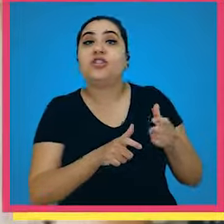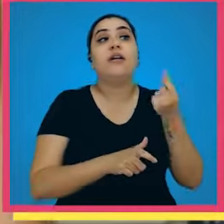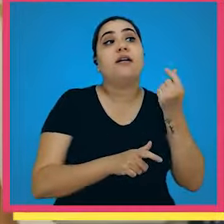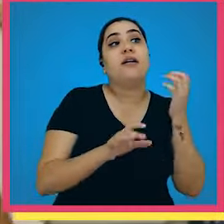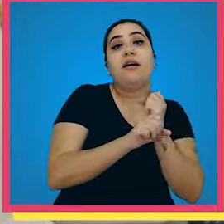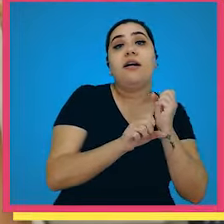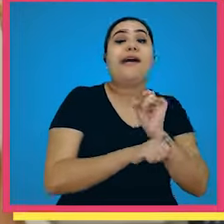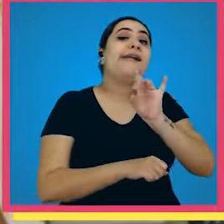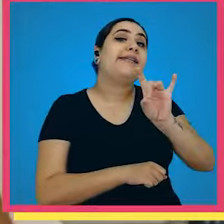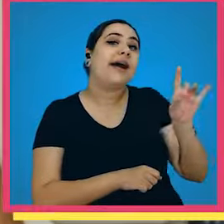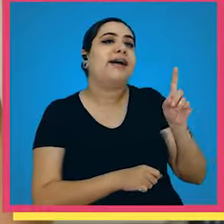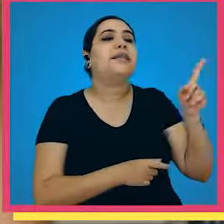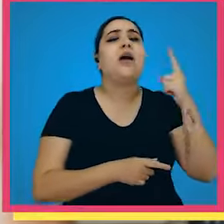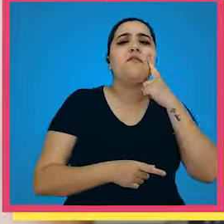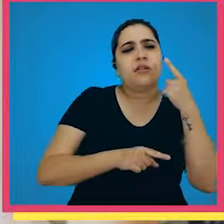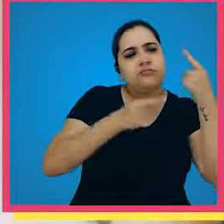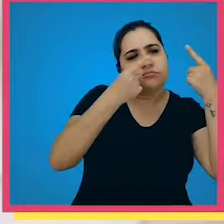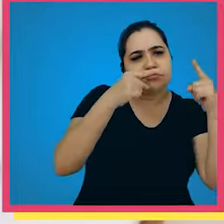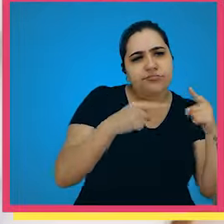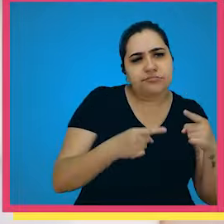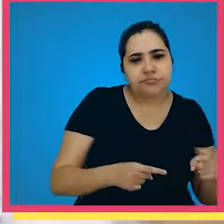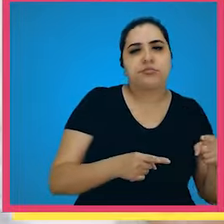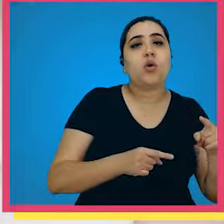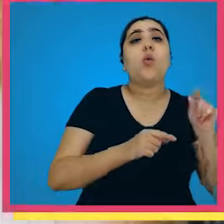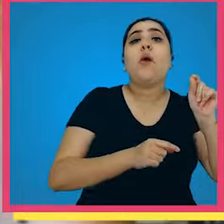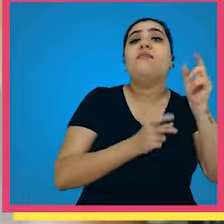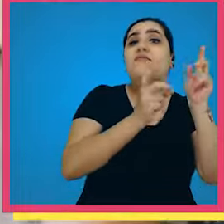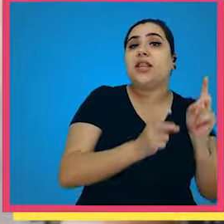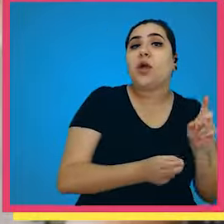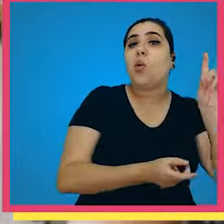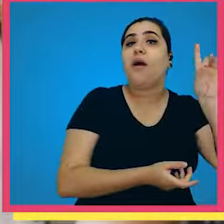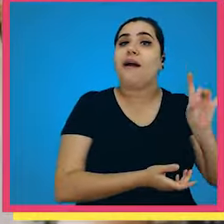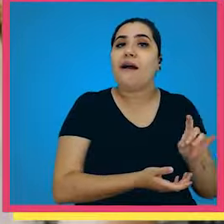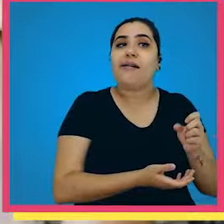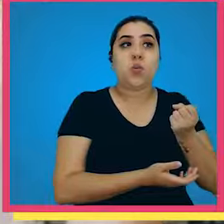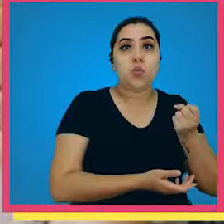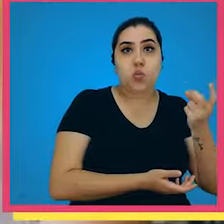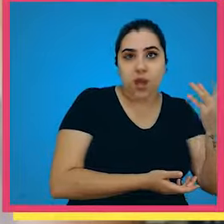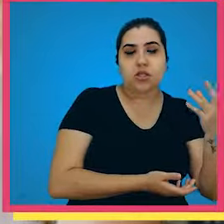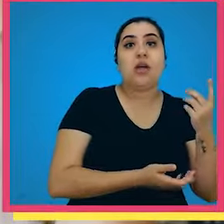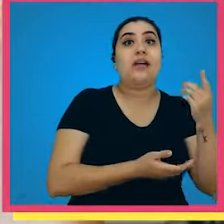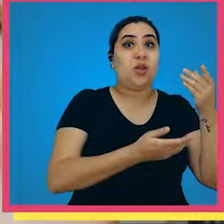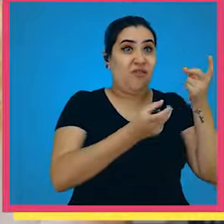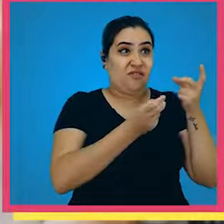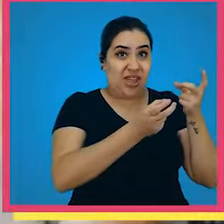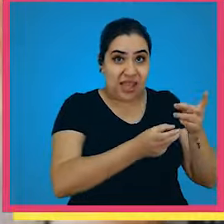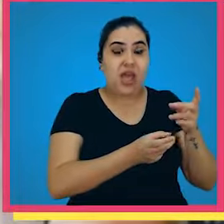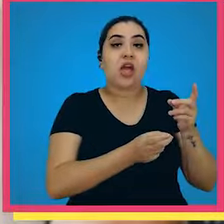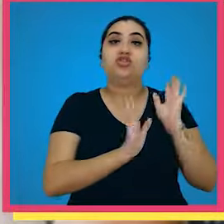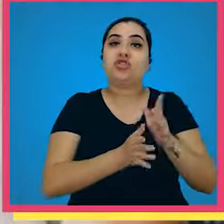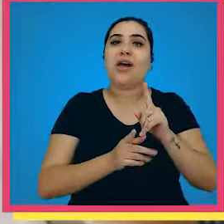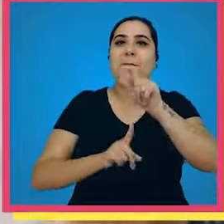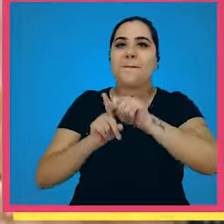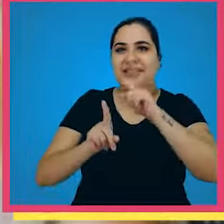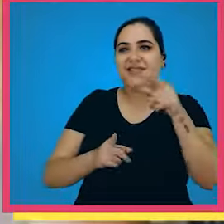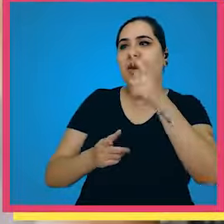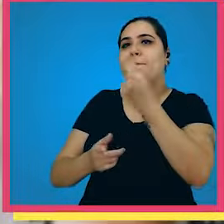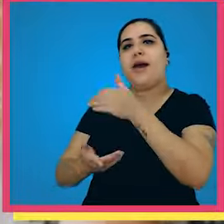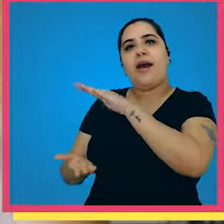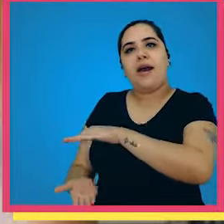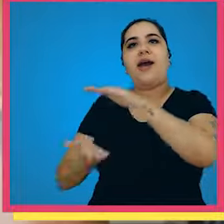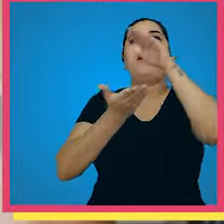vendeu aonde, qual o acerto de cada livraria, e ele vê então ali o que vendeu de cada livro. O que vendeu ele vai repor depois